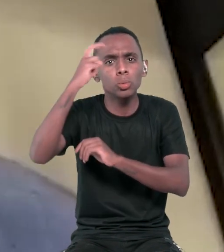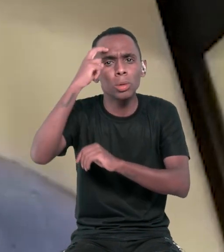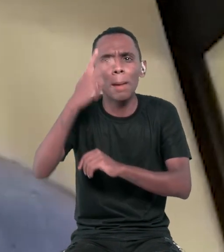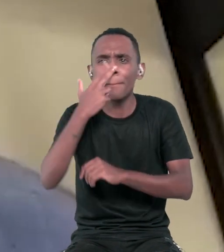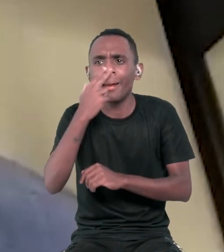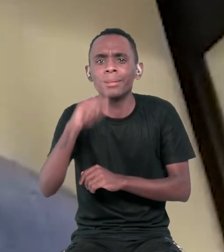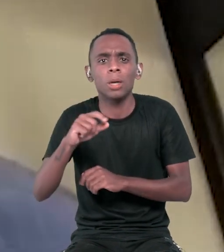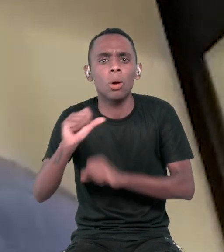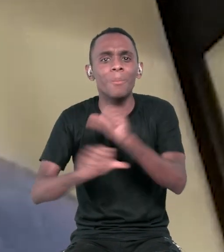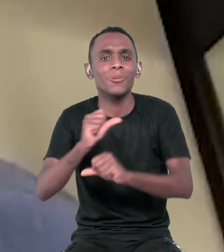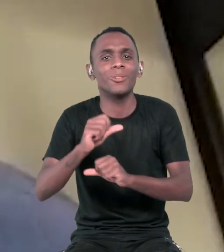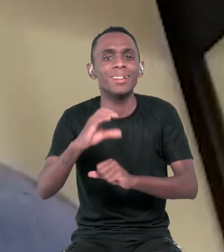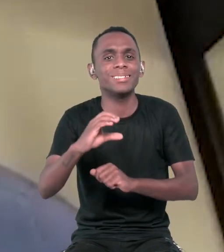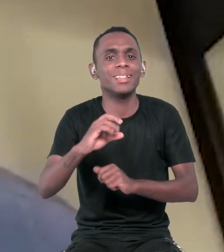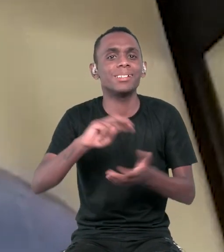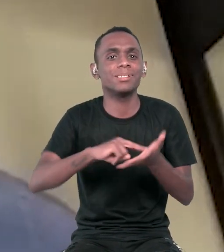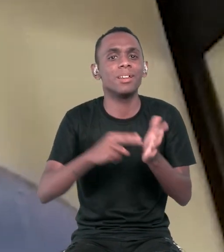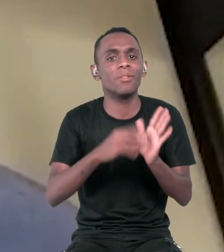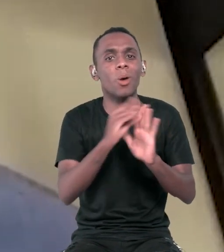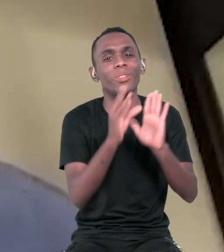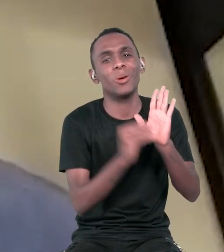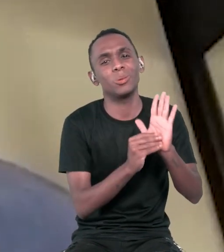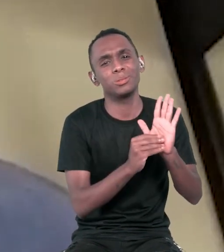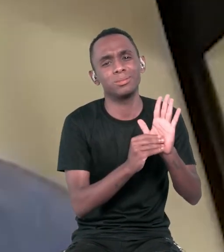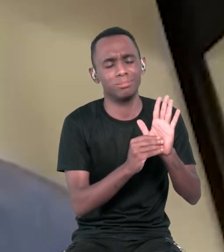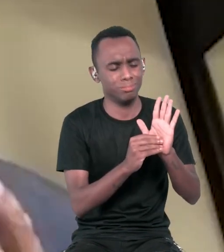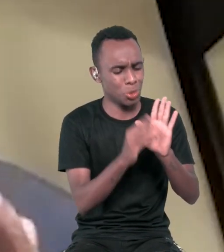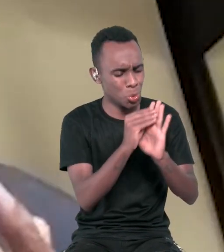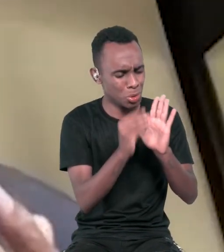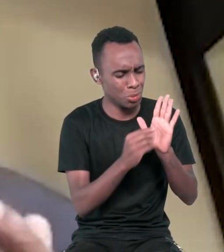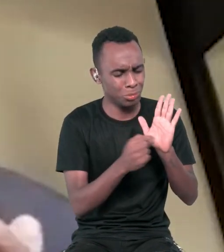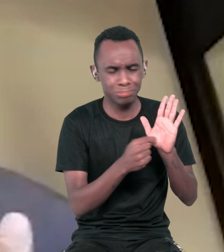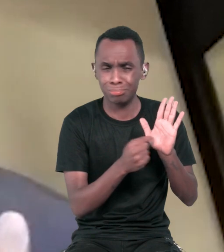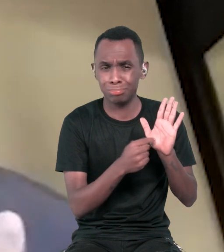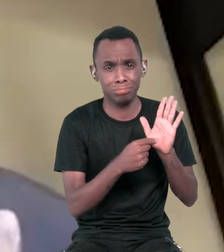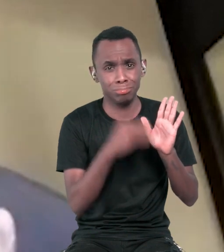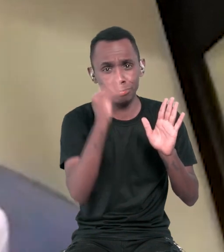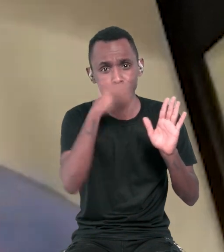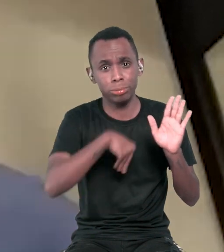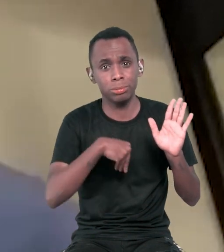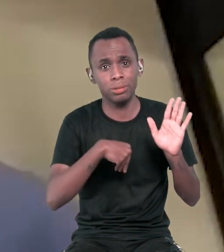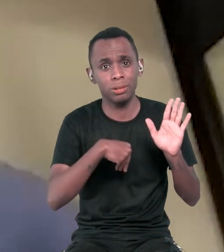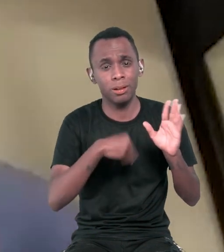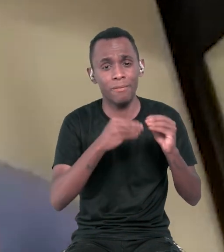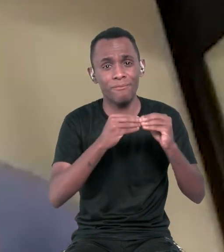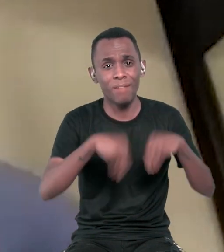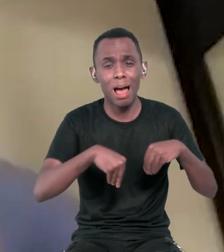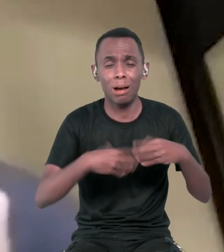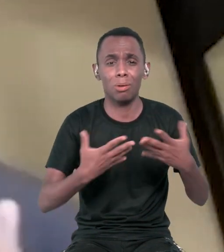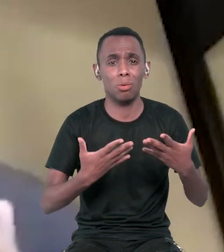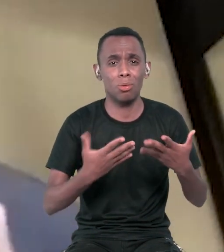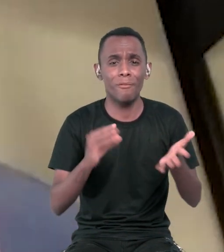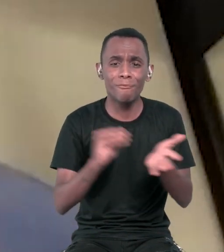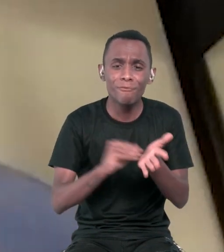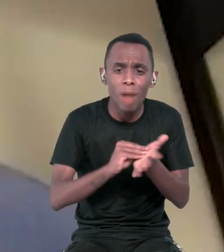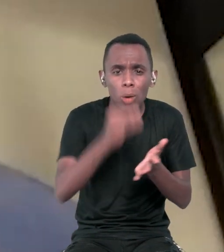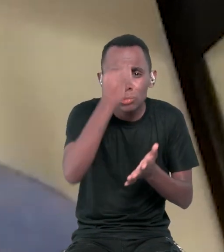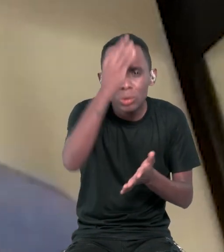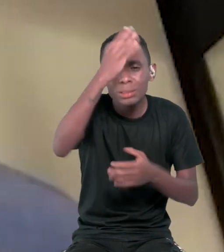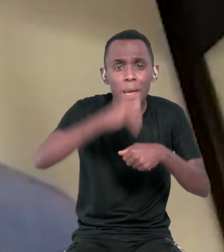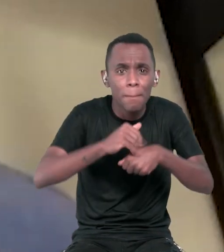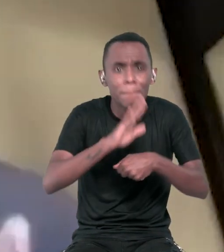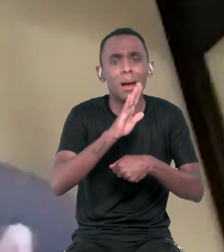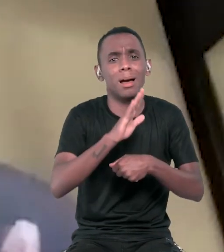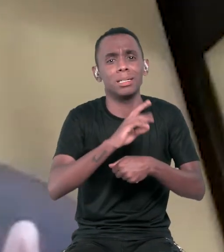virou C de conteúdos. E de conteúdos fajutos, de conteúdos pobres em